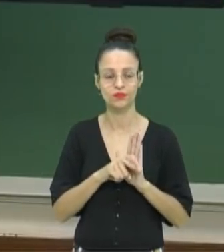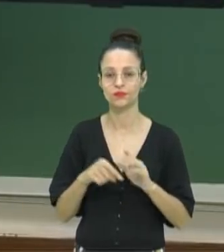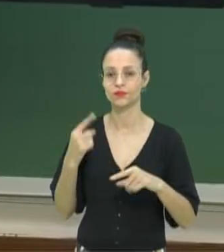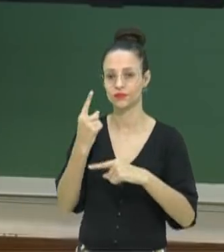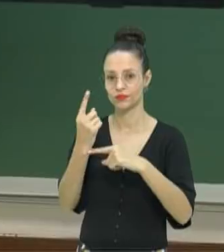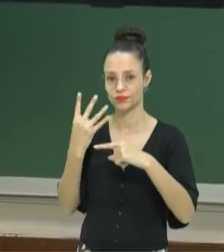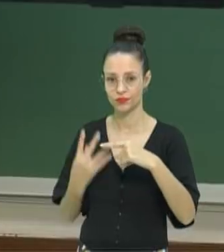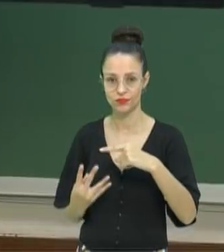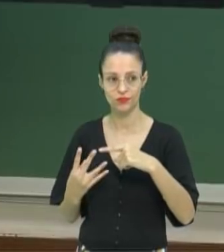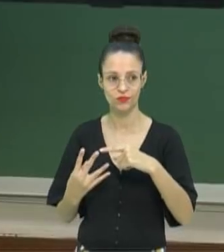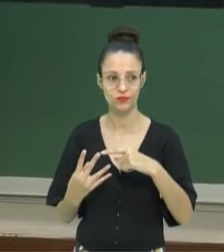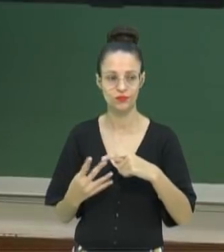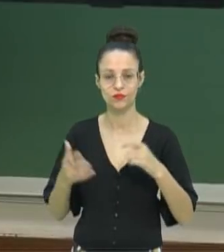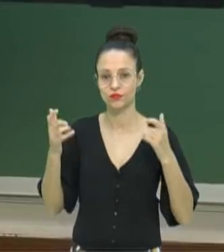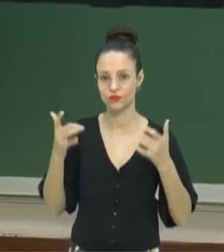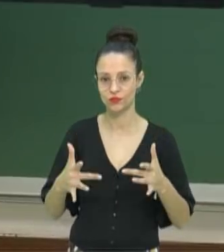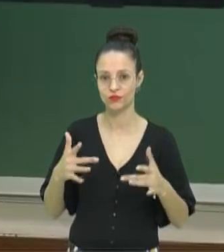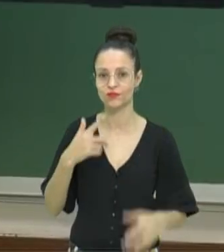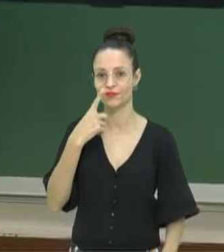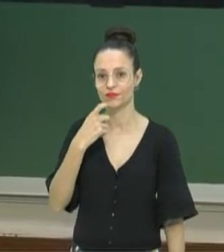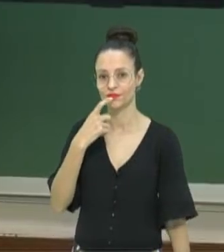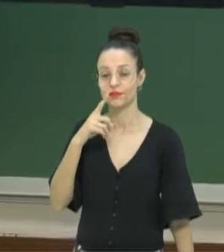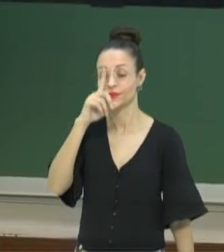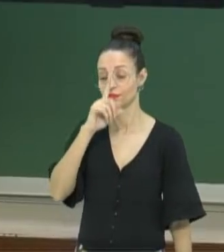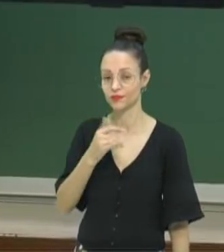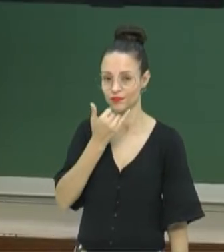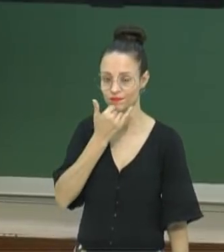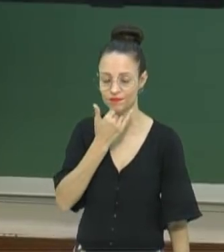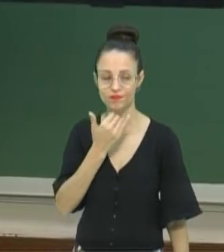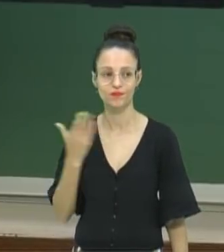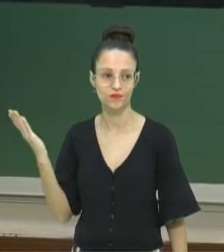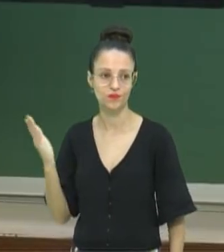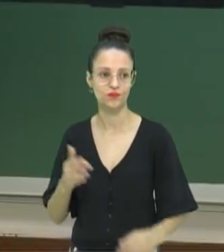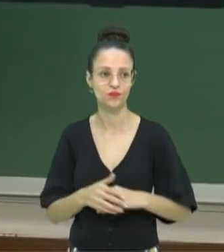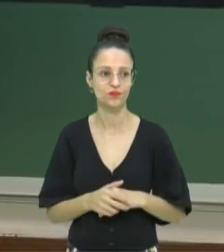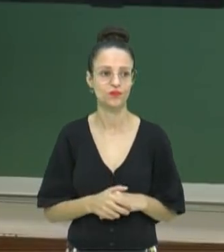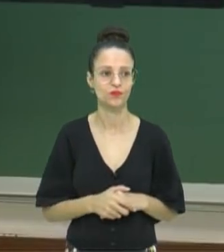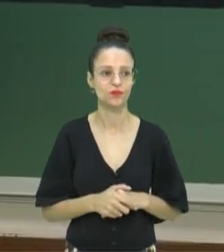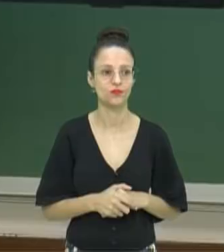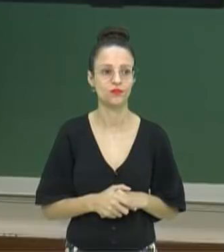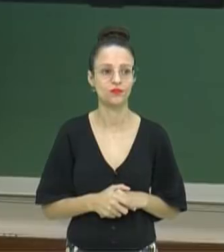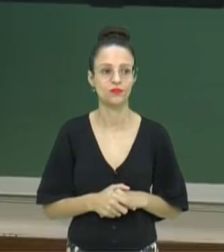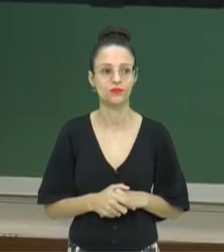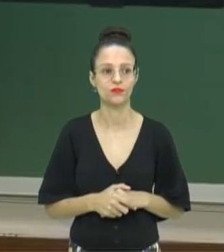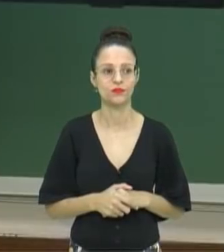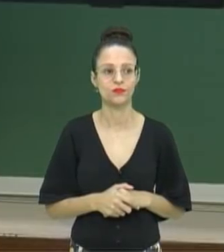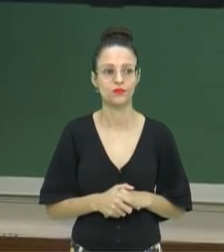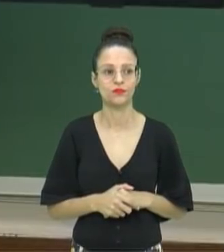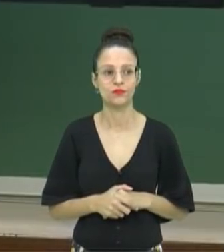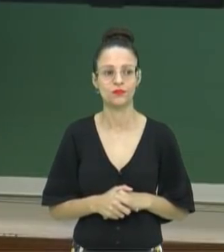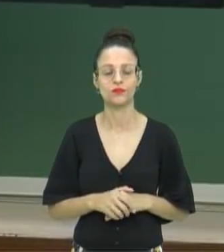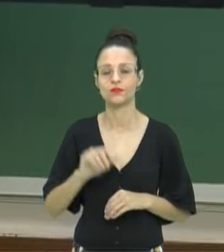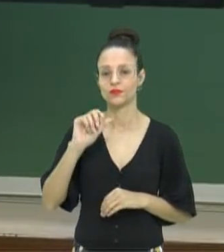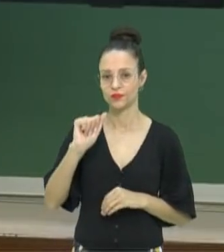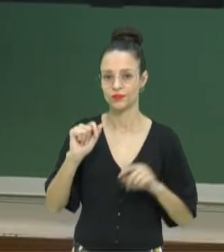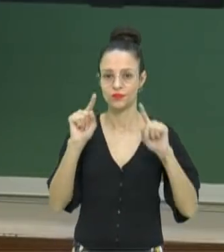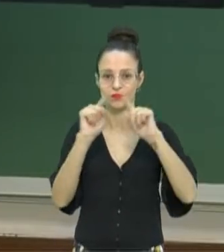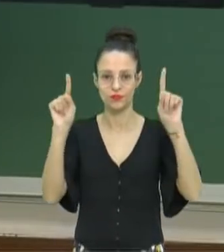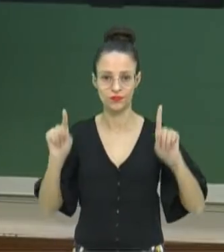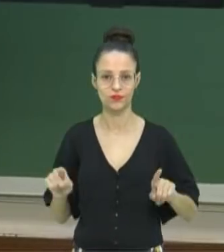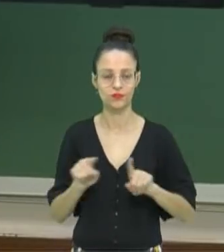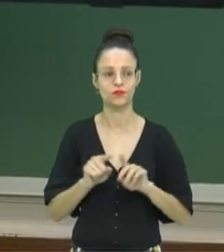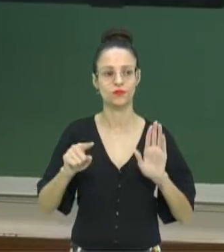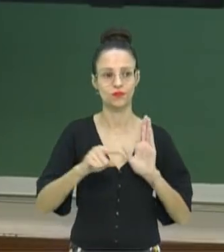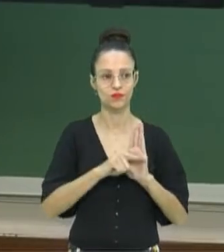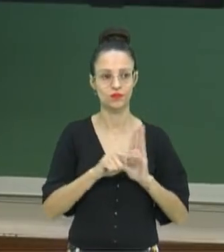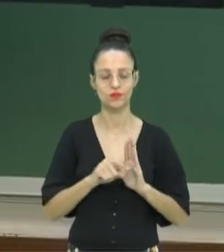de círculo, sobra essa parte amarela, ok? Vamos fazer a conta, então, ó. A área do quadrado menos a